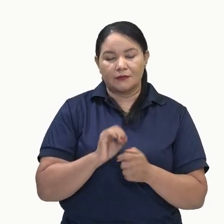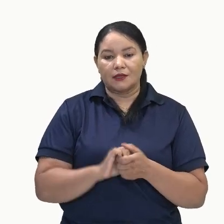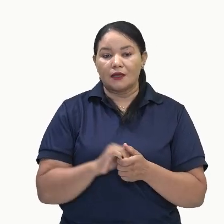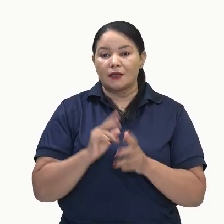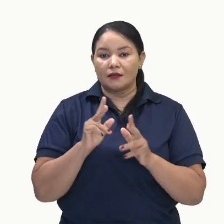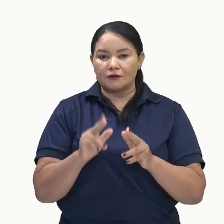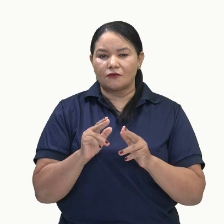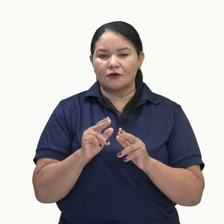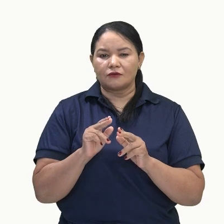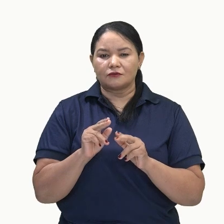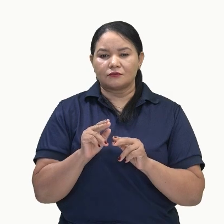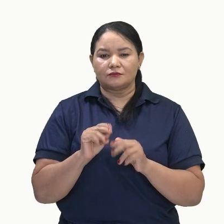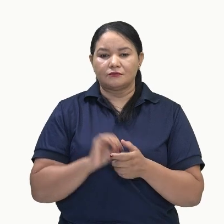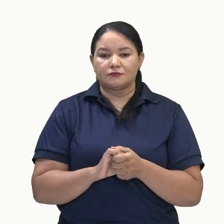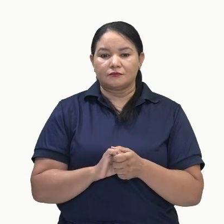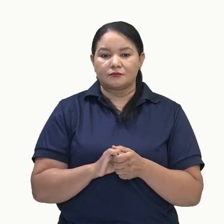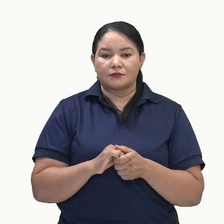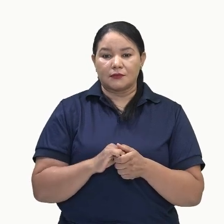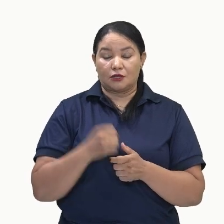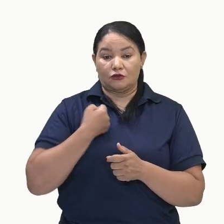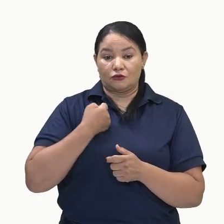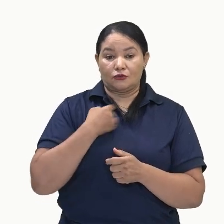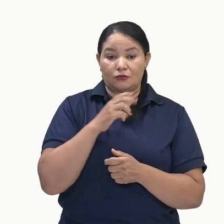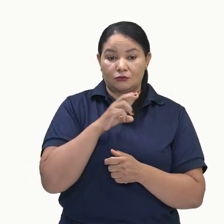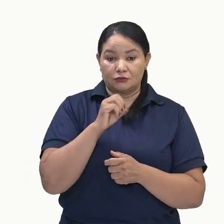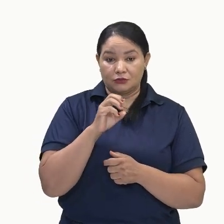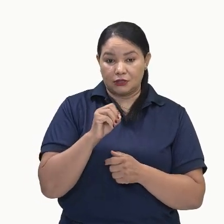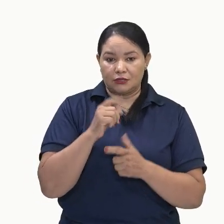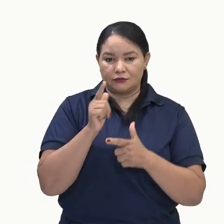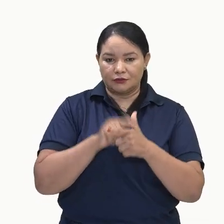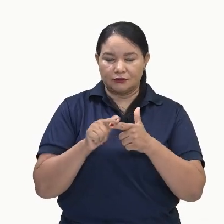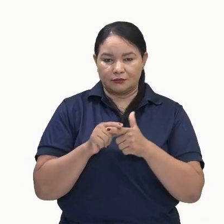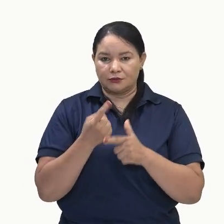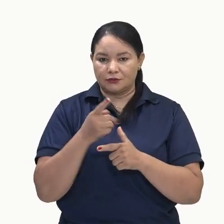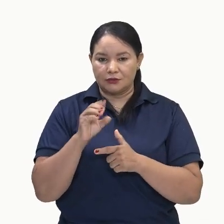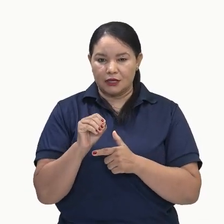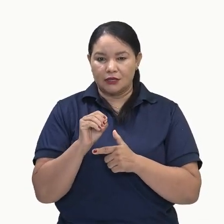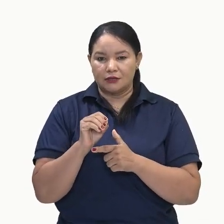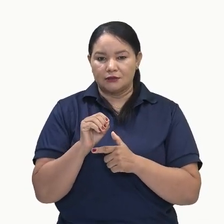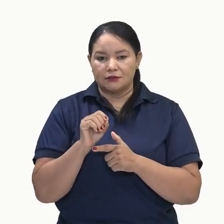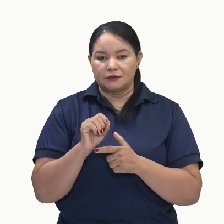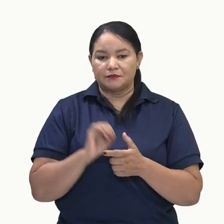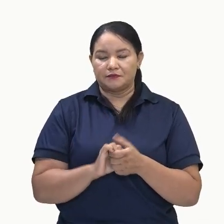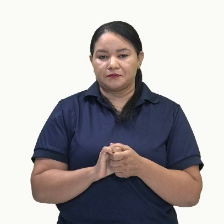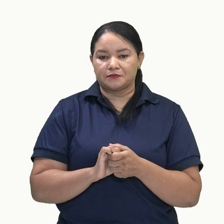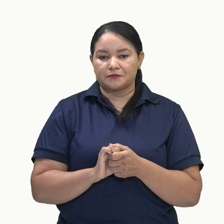pegar o número 500 e dividir por 10. Tem uma divisão muito simples. 500